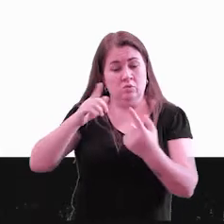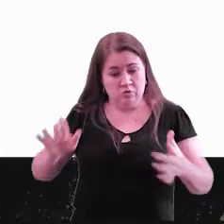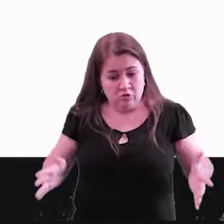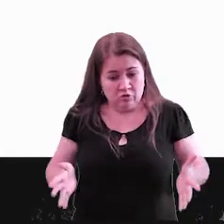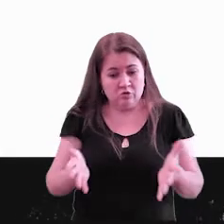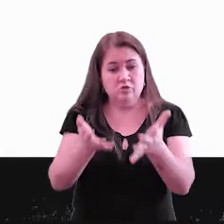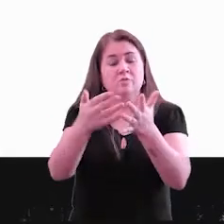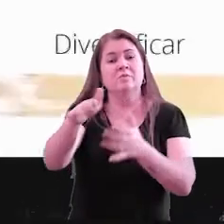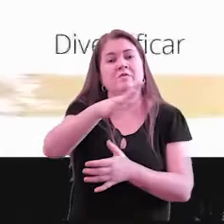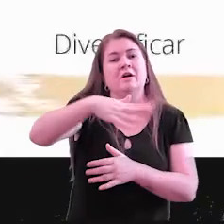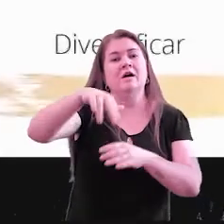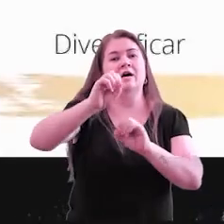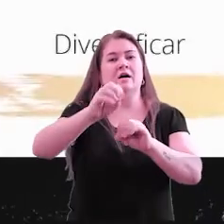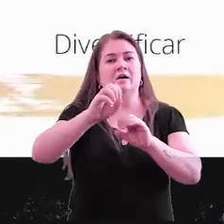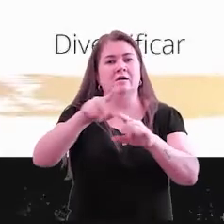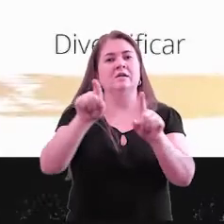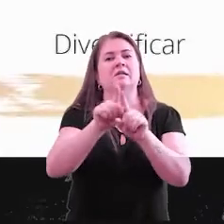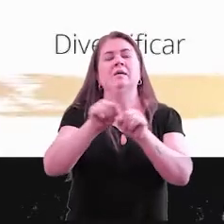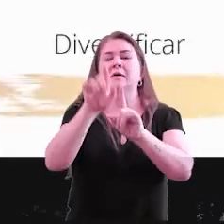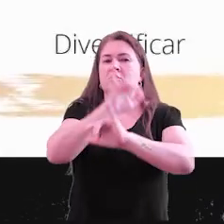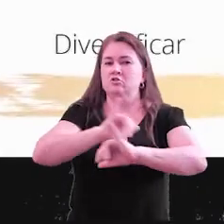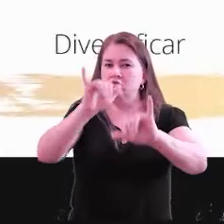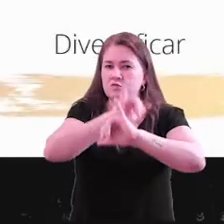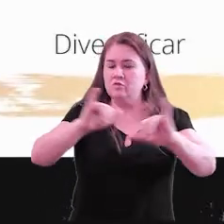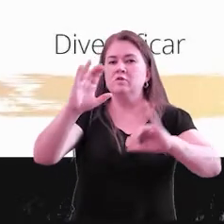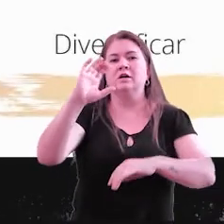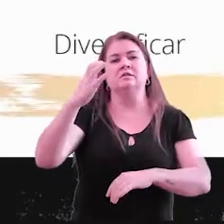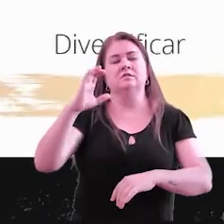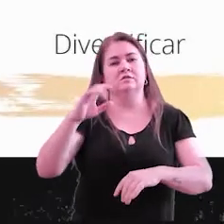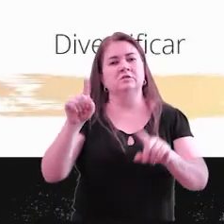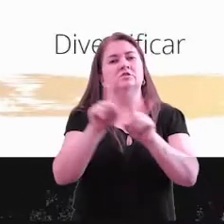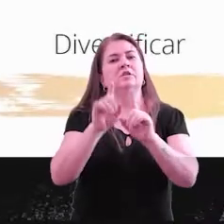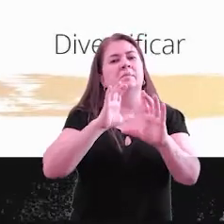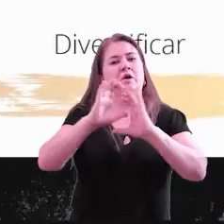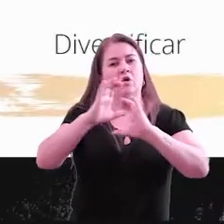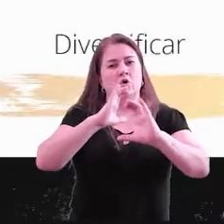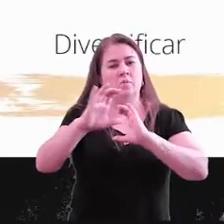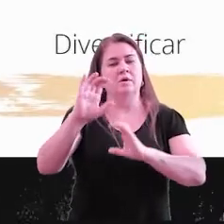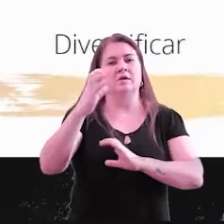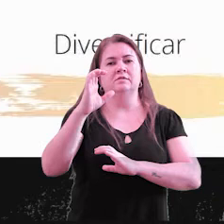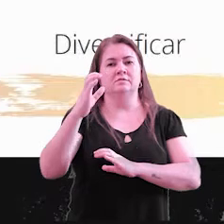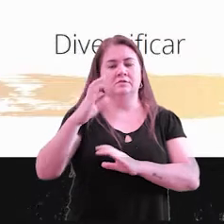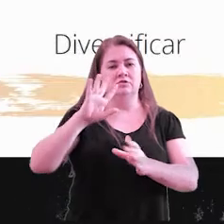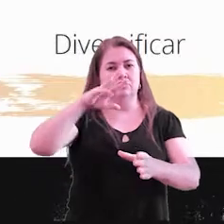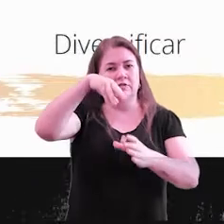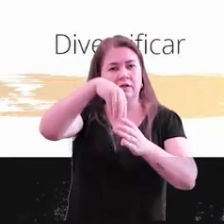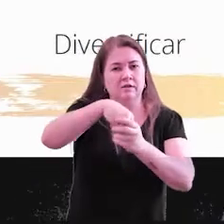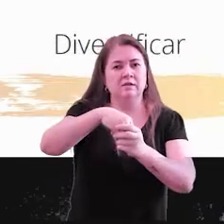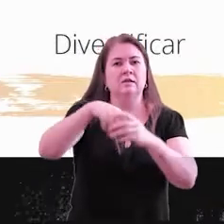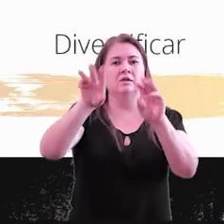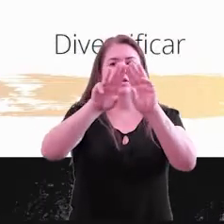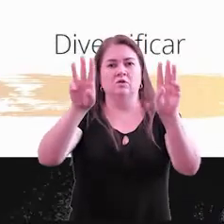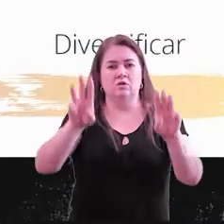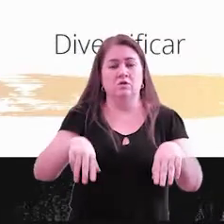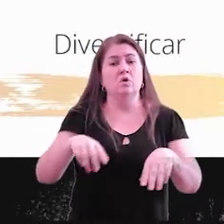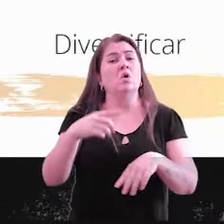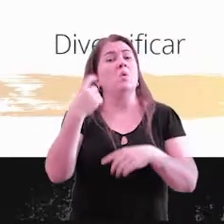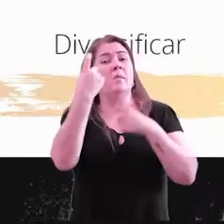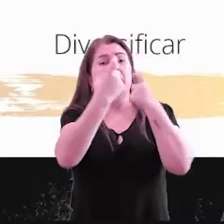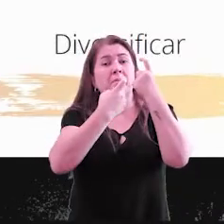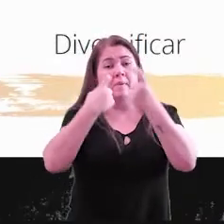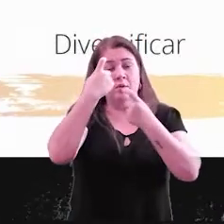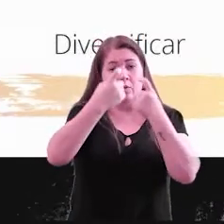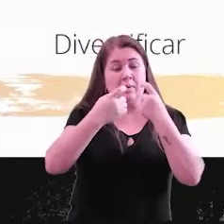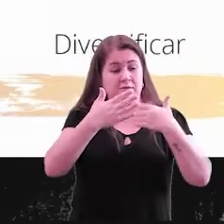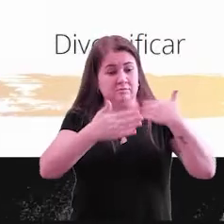nas instituições museais. E uma preocupação nesse processo de democratização também seria com o